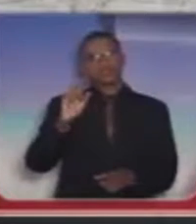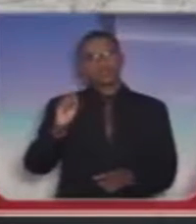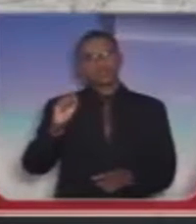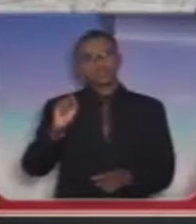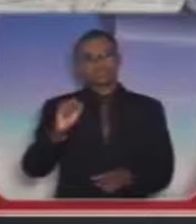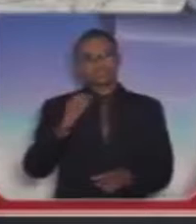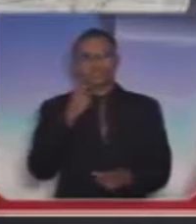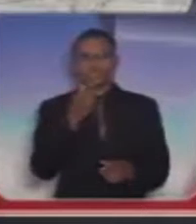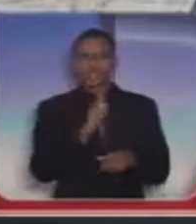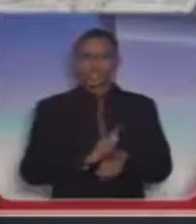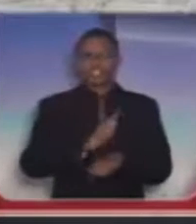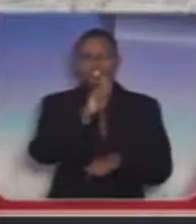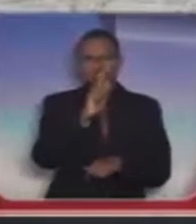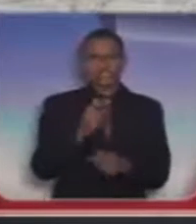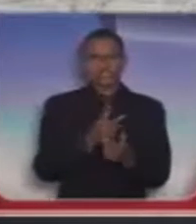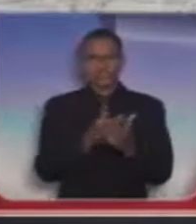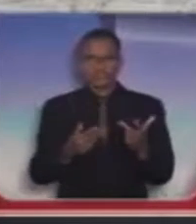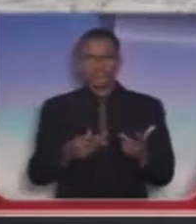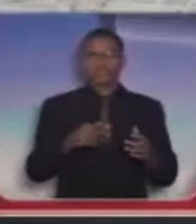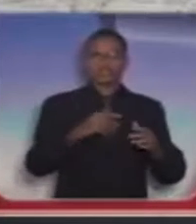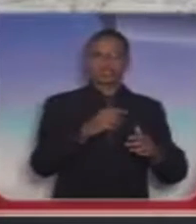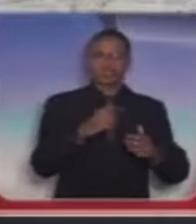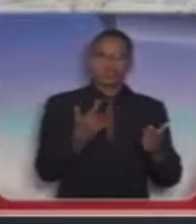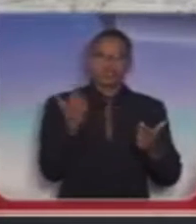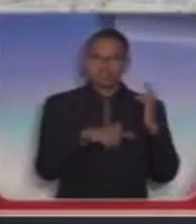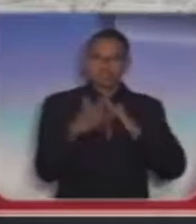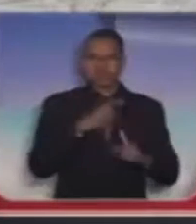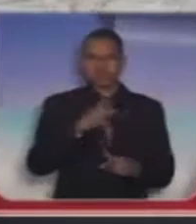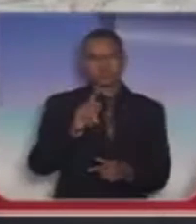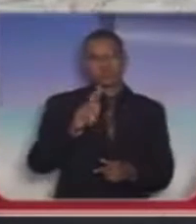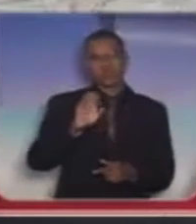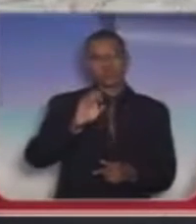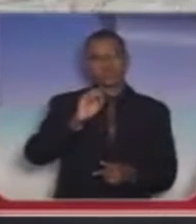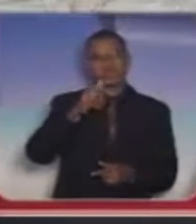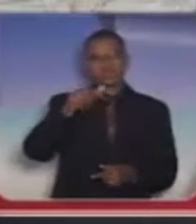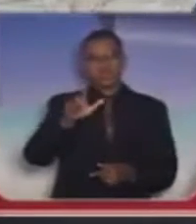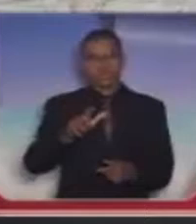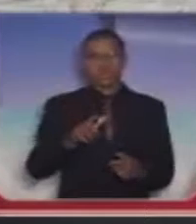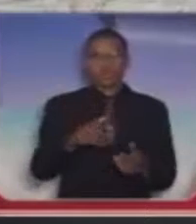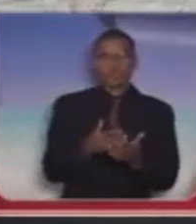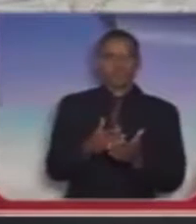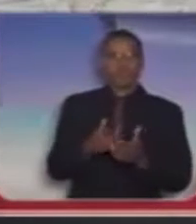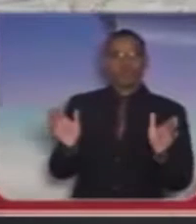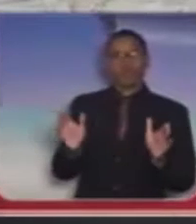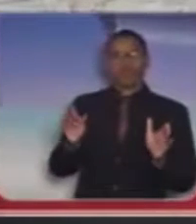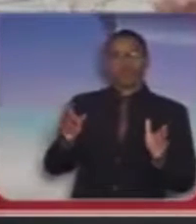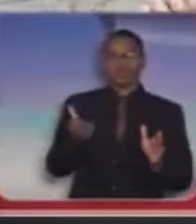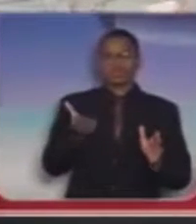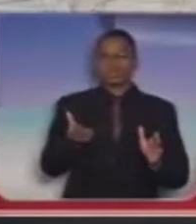gestora dos recursos do pré sal quebraram e abriram para seis irmãs